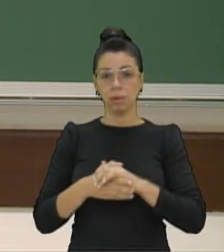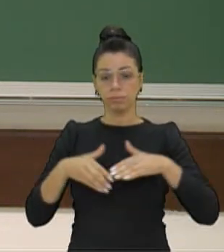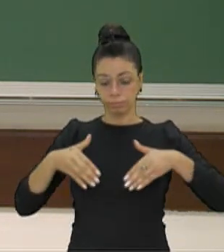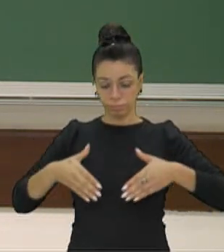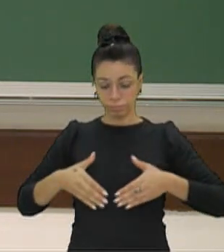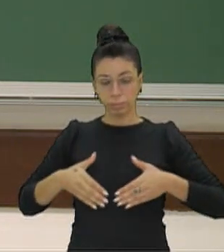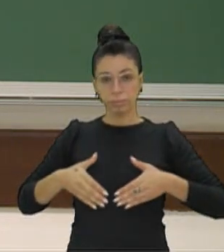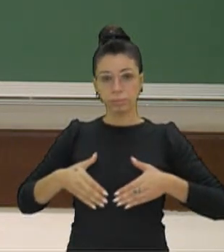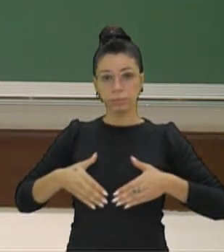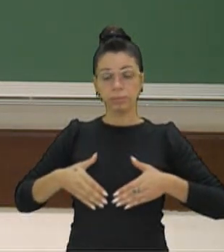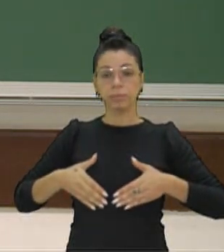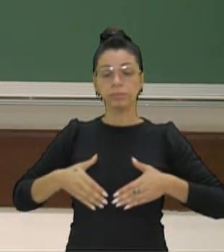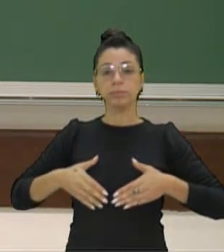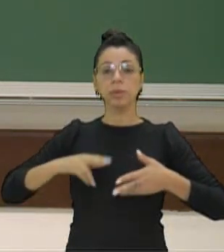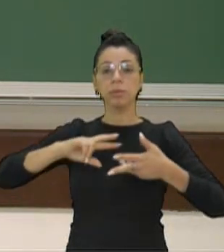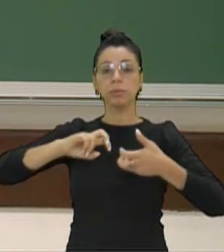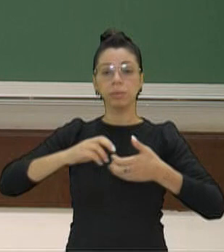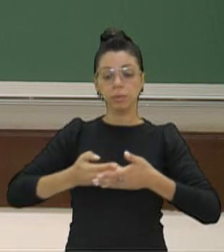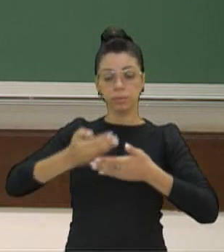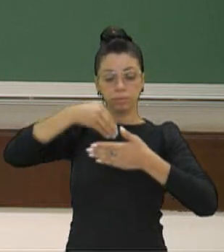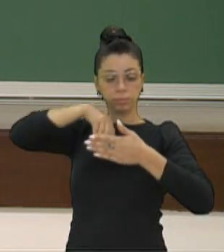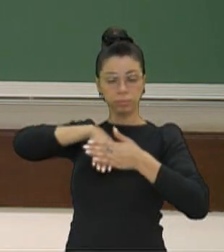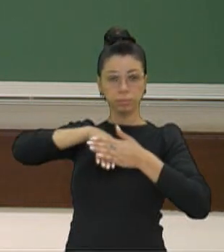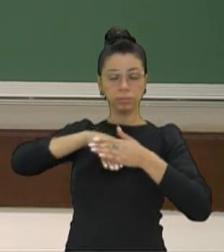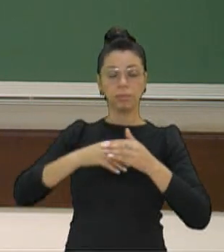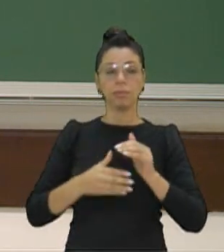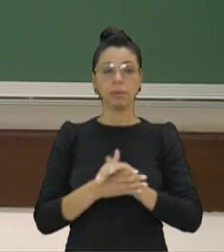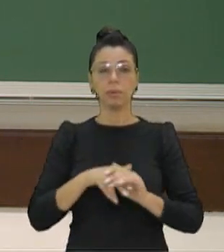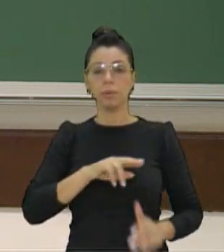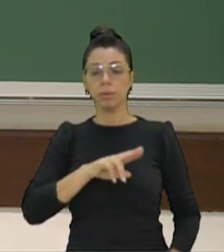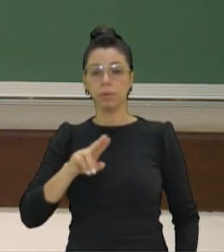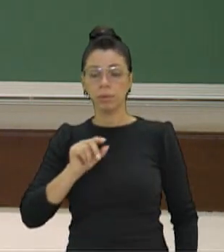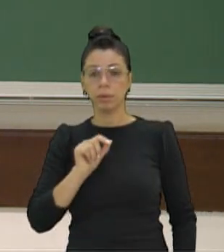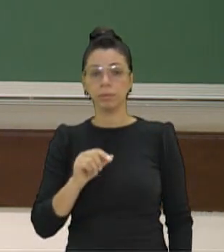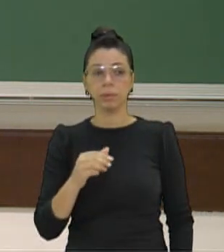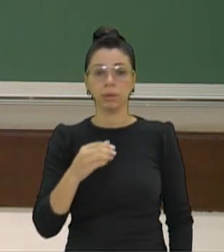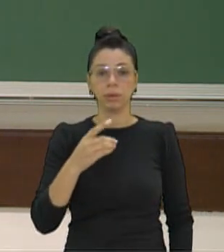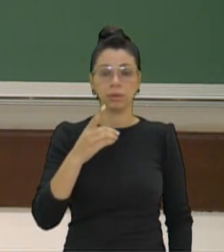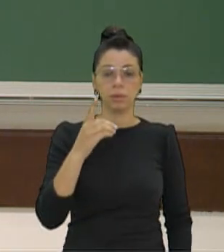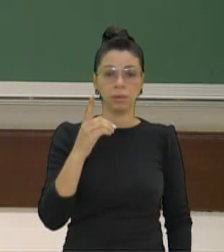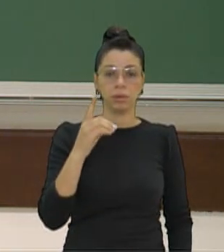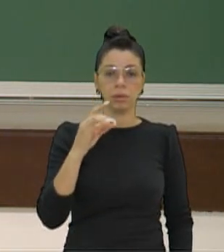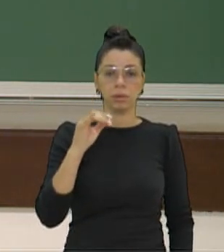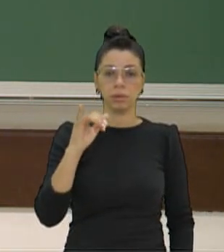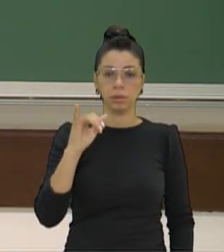falamos dele, o diafragma. Então, olha só, eu trouxe aqui um